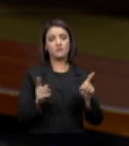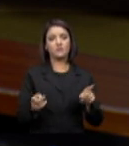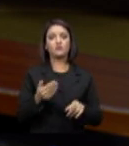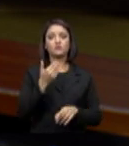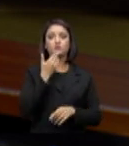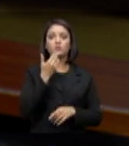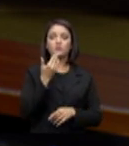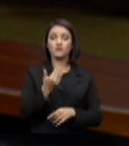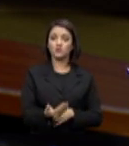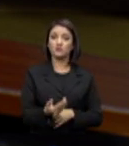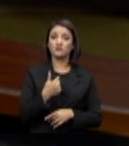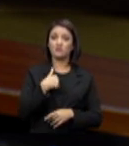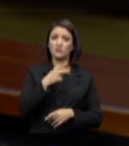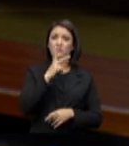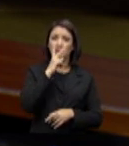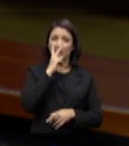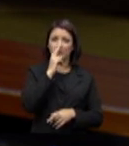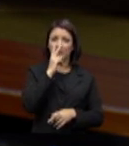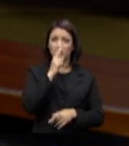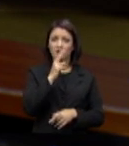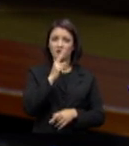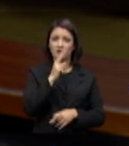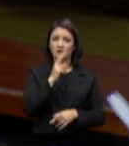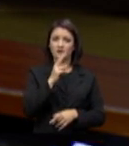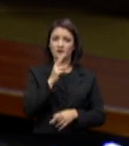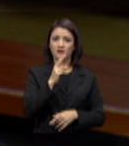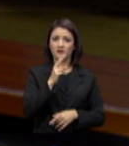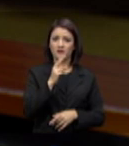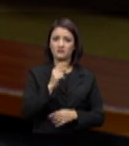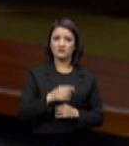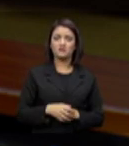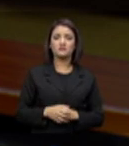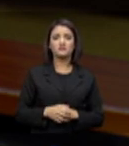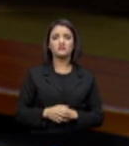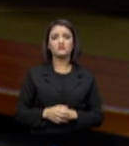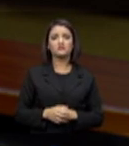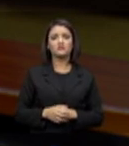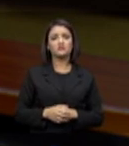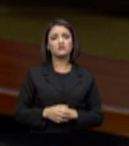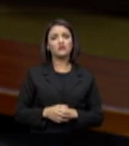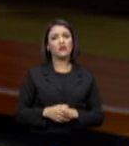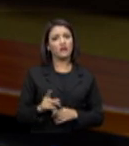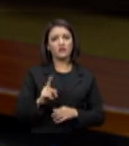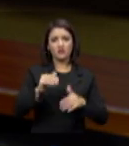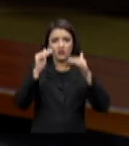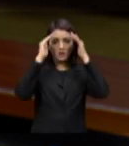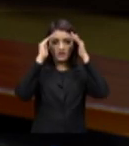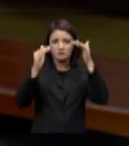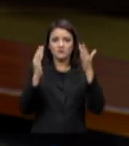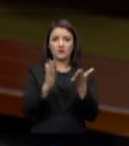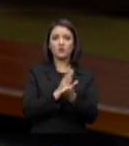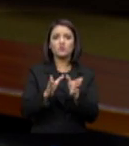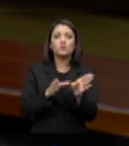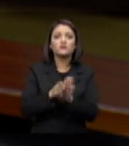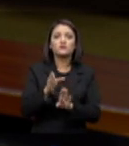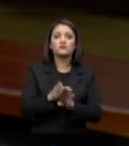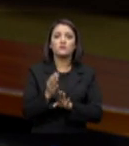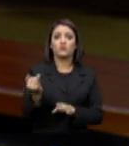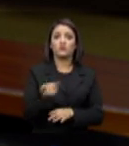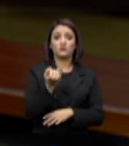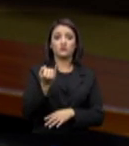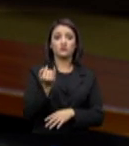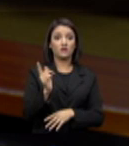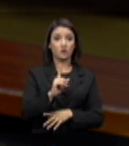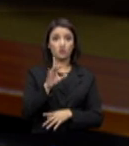pedido em meu modo de ver desconsidera recomendações relevantes que dizem respeito não apenas os